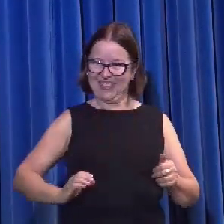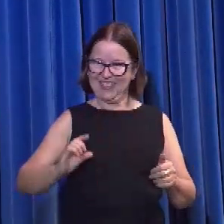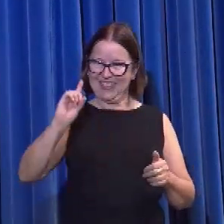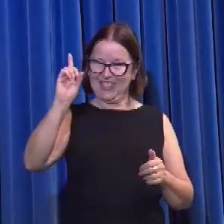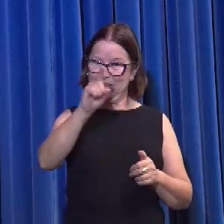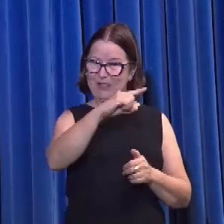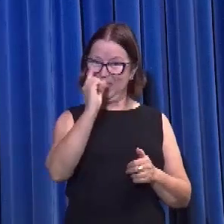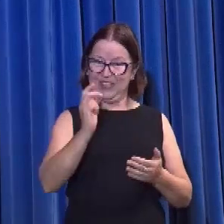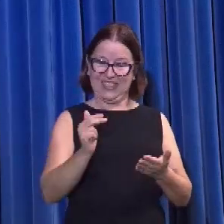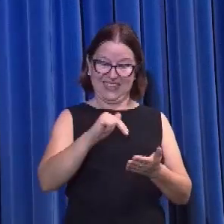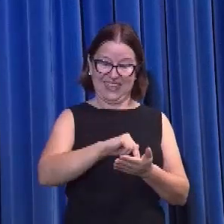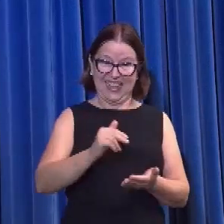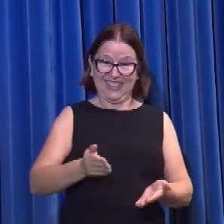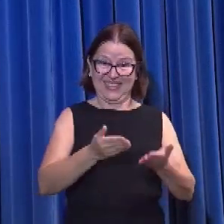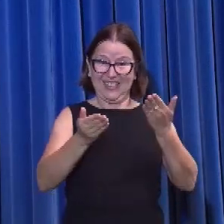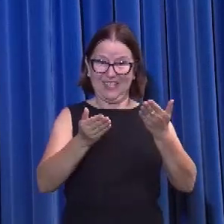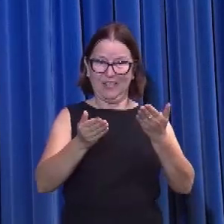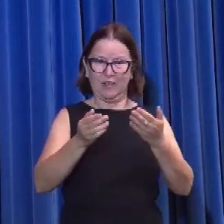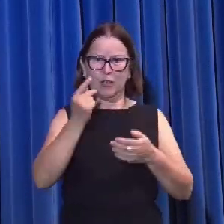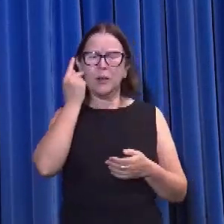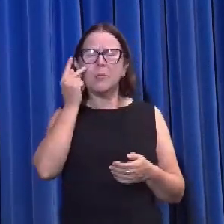Para quê?